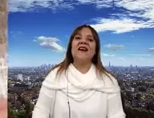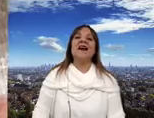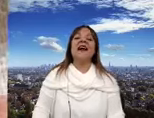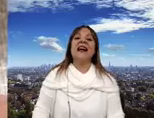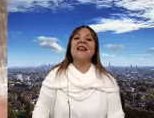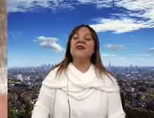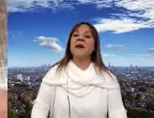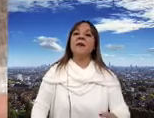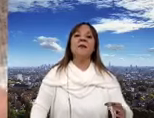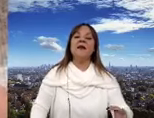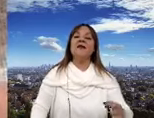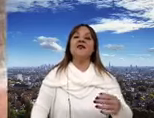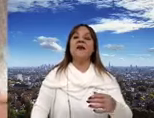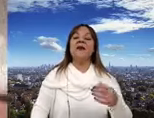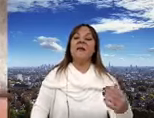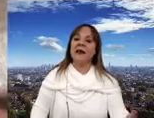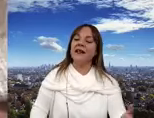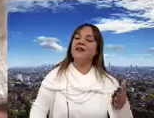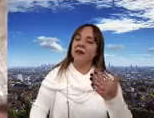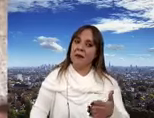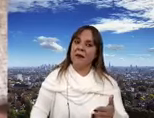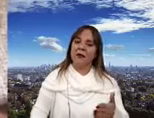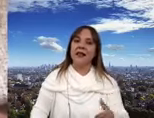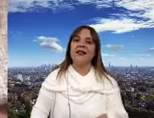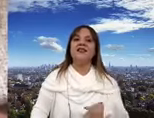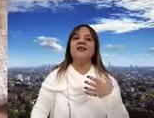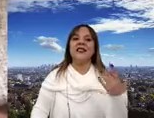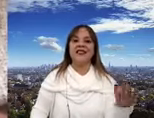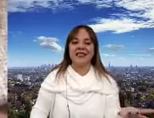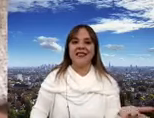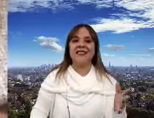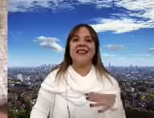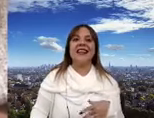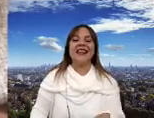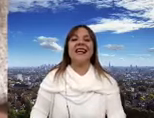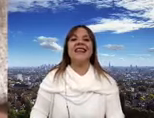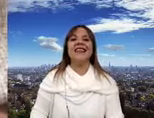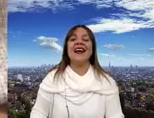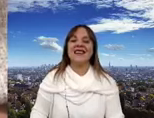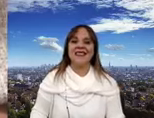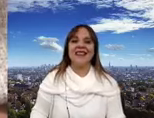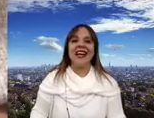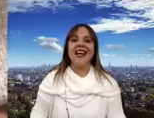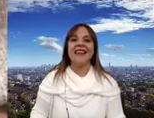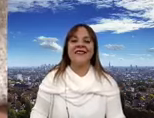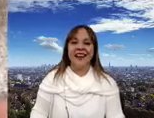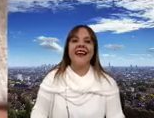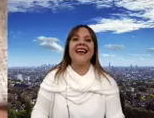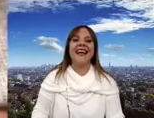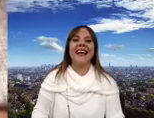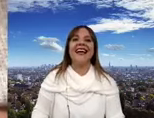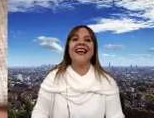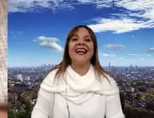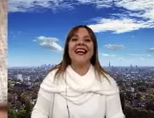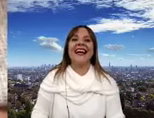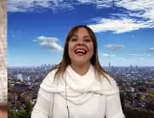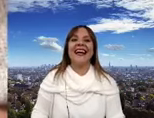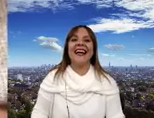Não, não tem problema, você acompanha o seu amor aí nas feltrices, né, nas artes dela, não é? Com